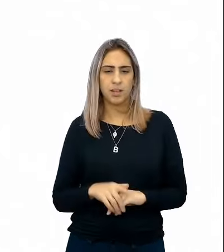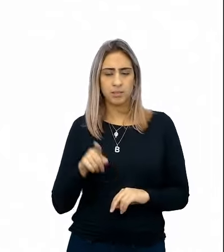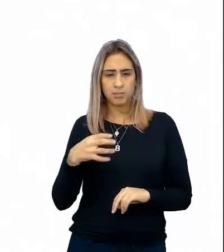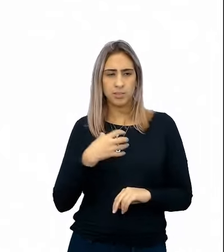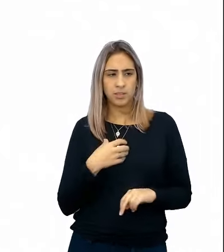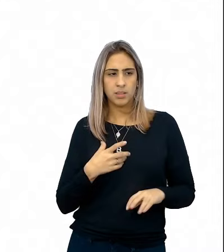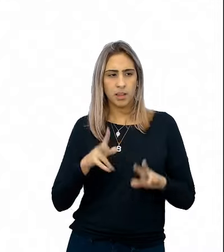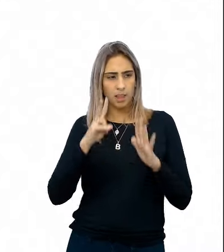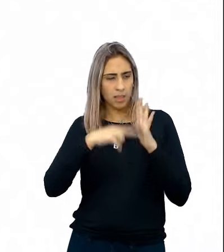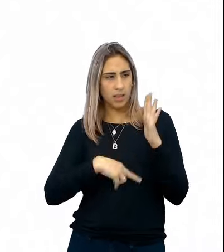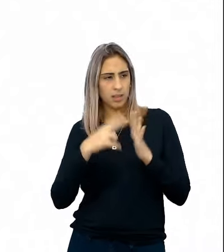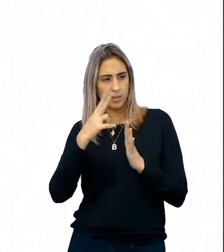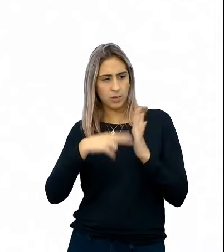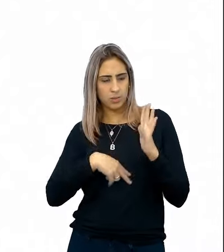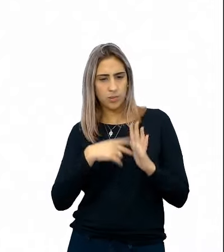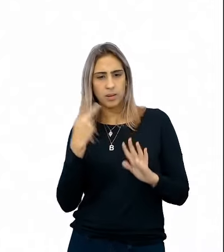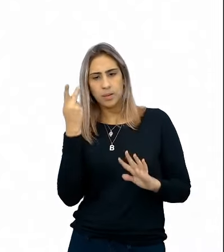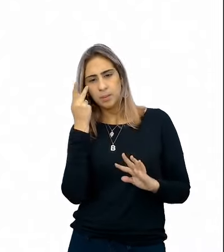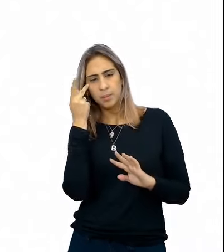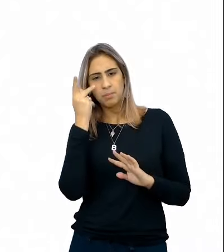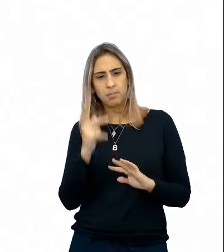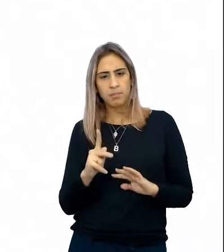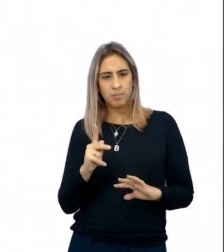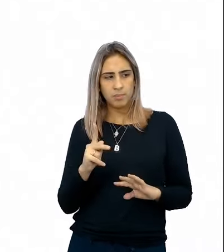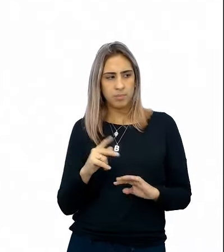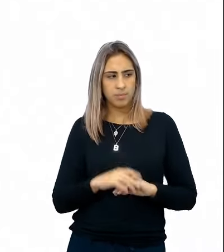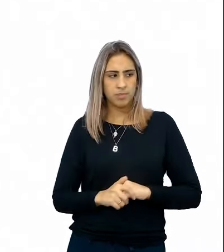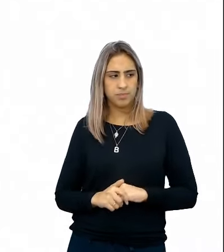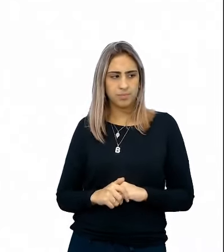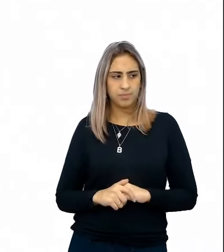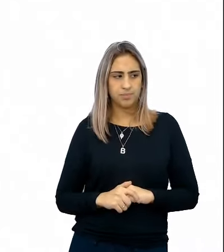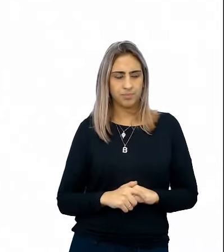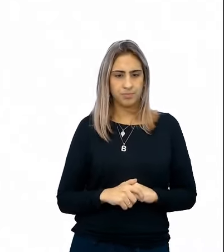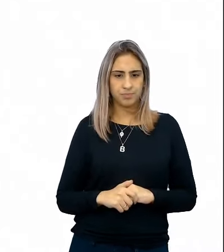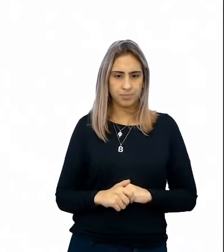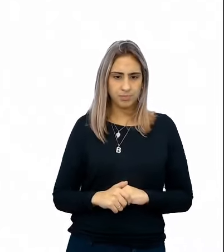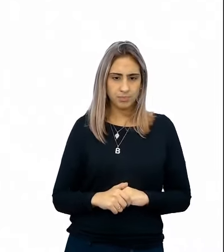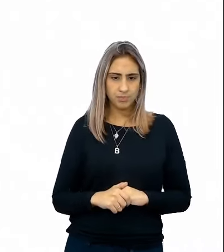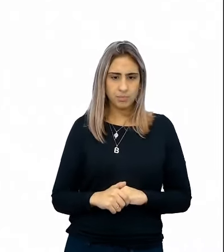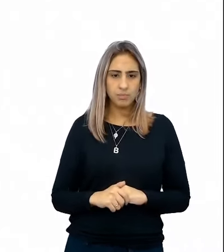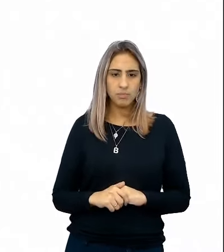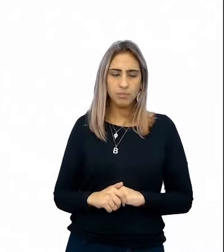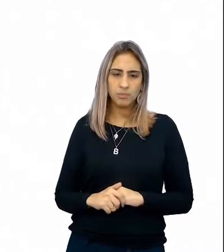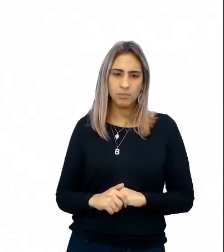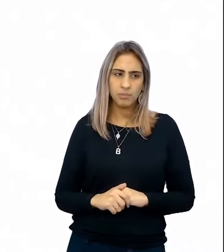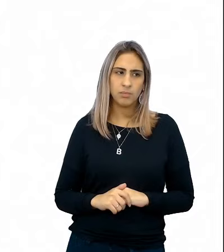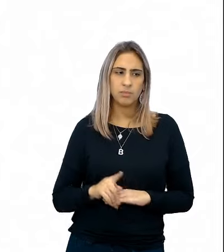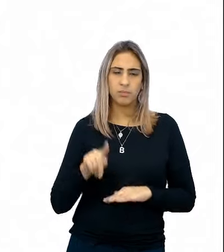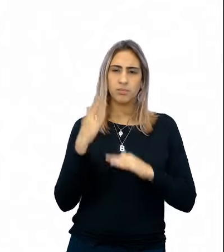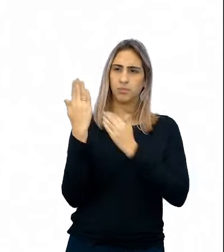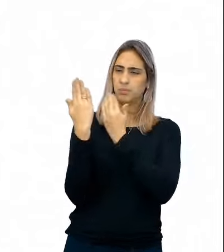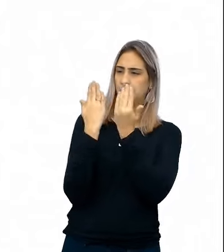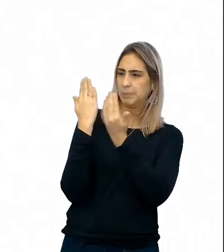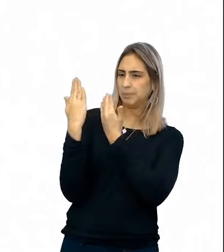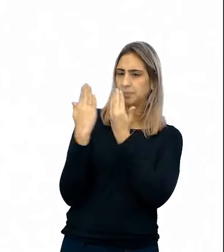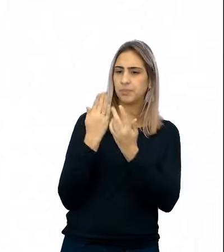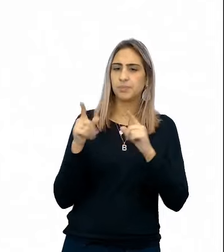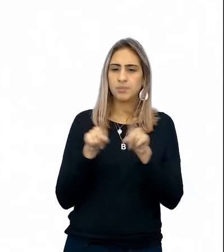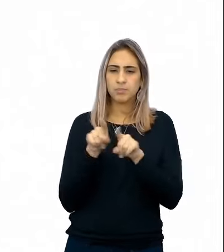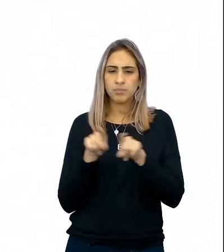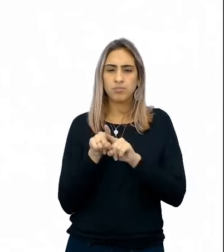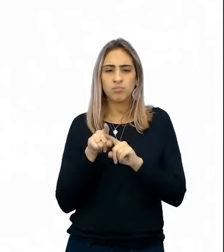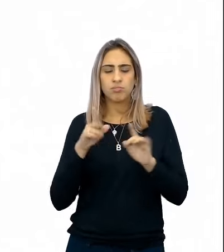a leitura vai para além dos dados explicitados, porque ele vai precisar fazer comparação e